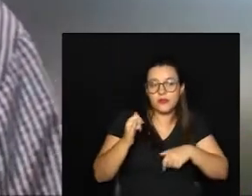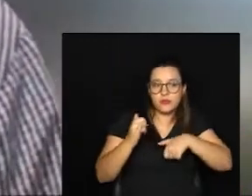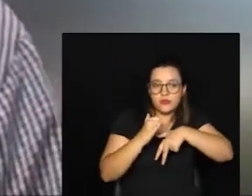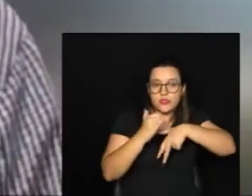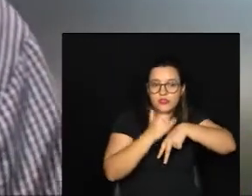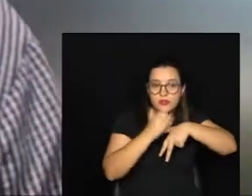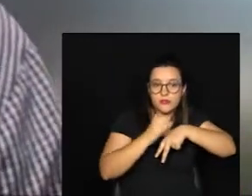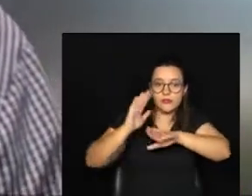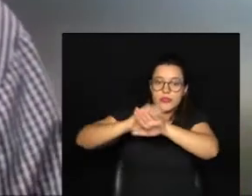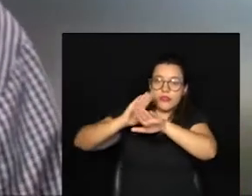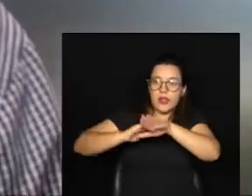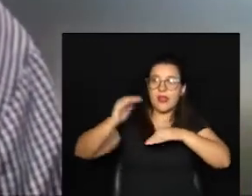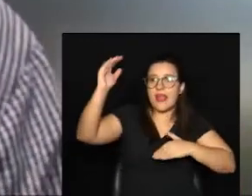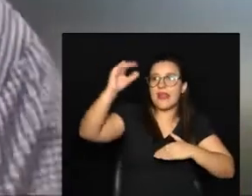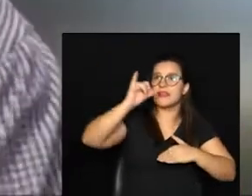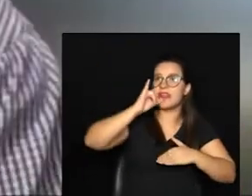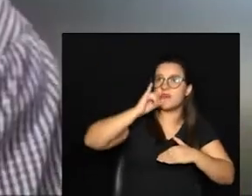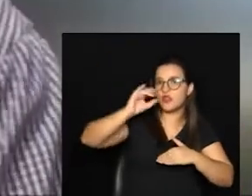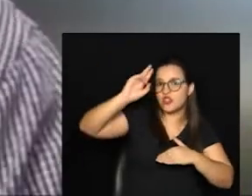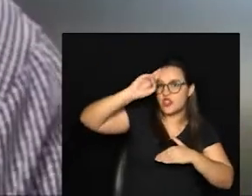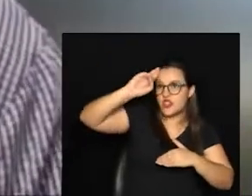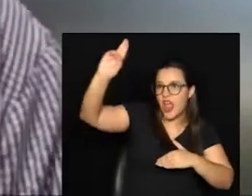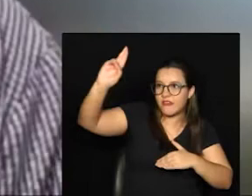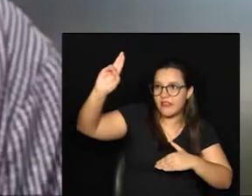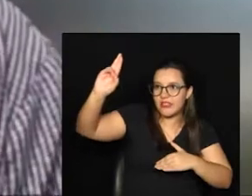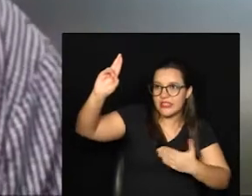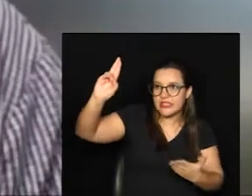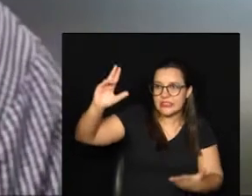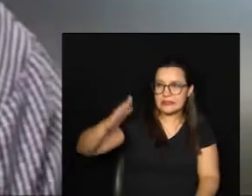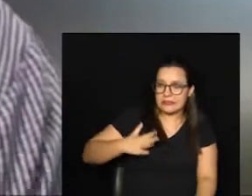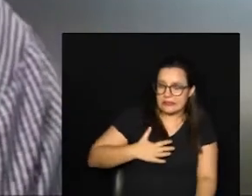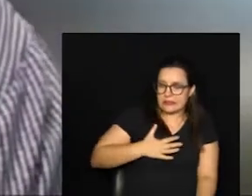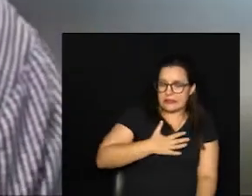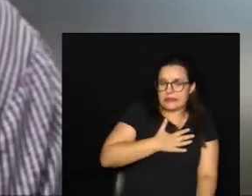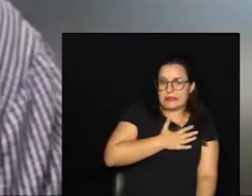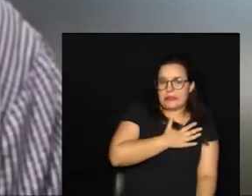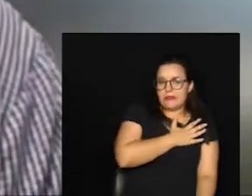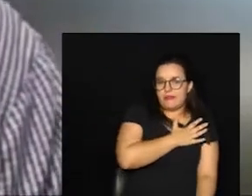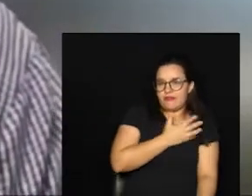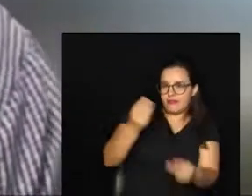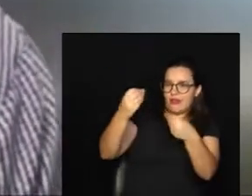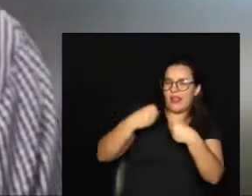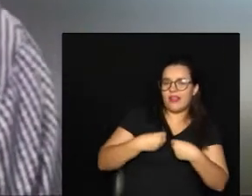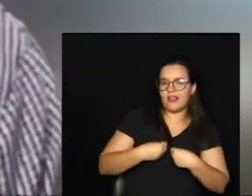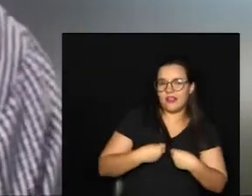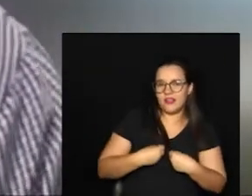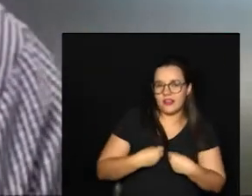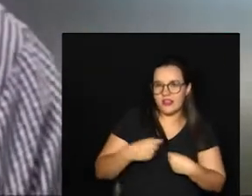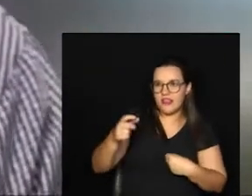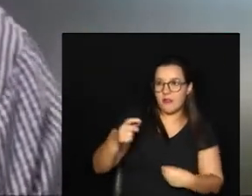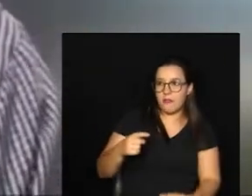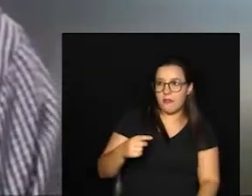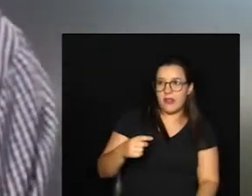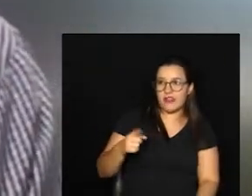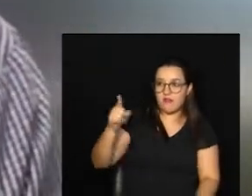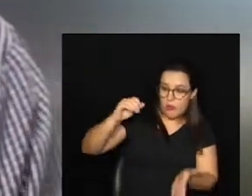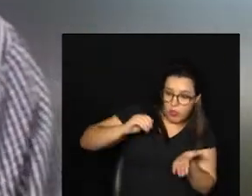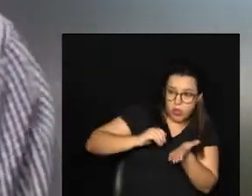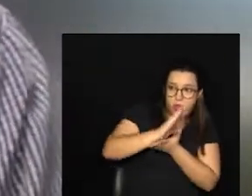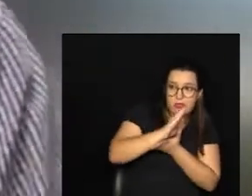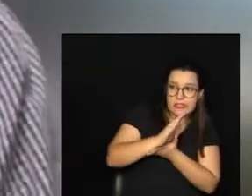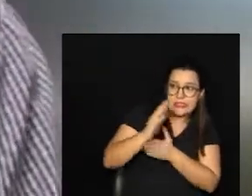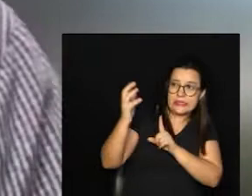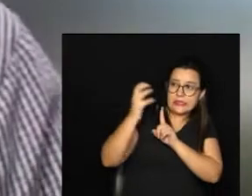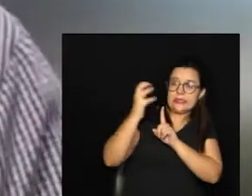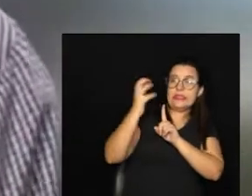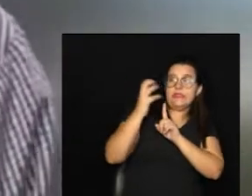chefe que, mediante um constrangimento no sentido de ameaçar demitir uma funcionária, por